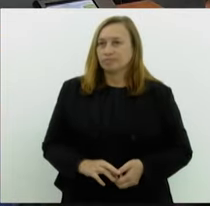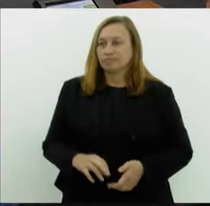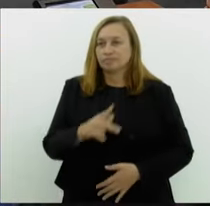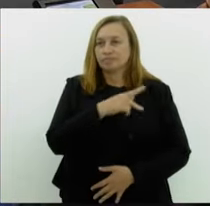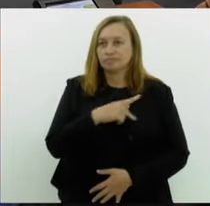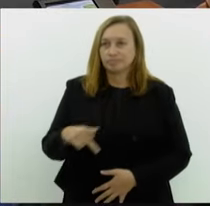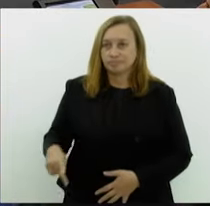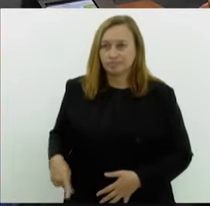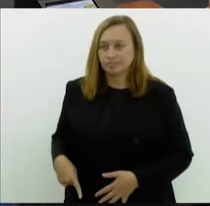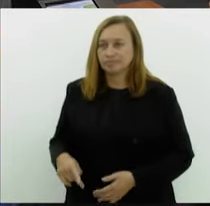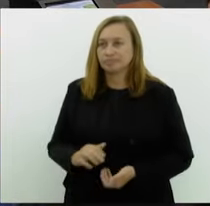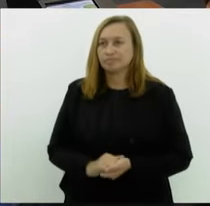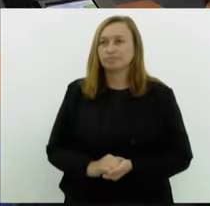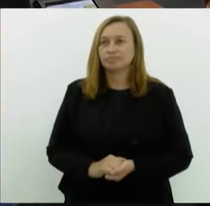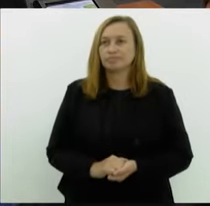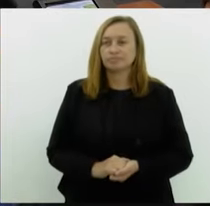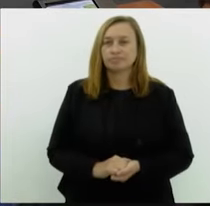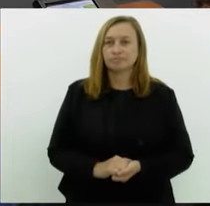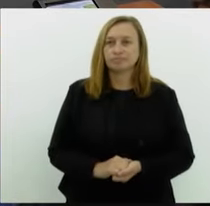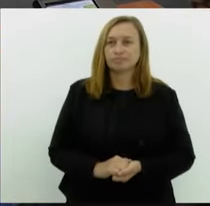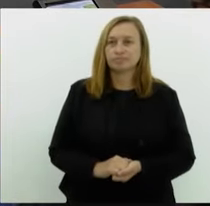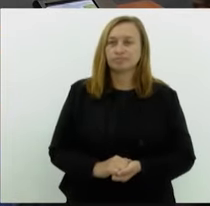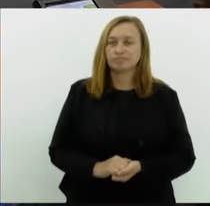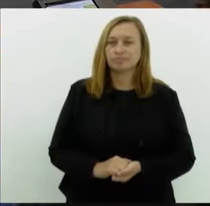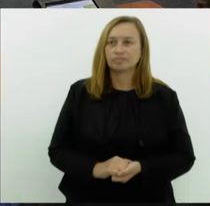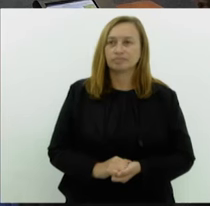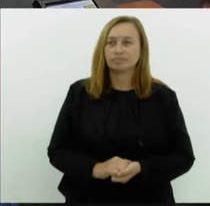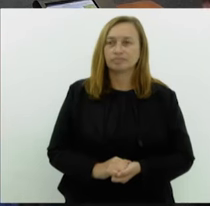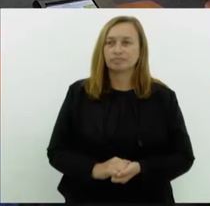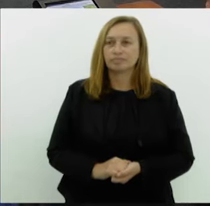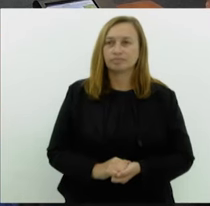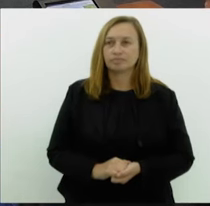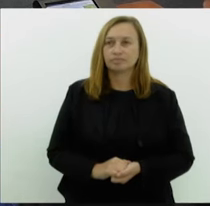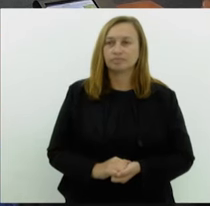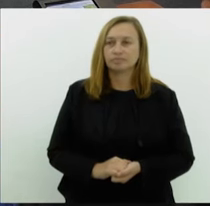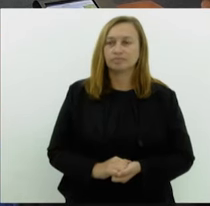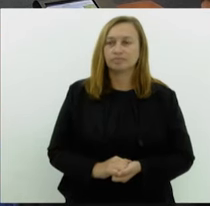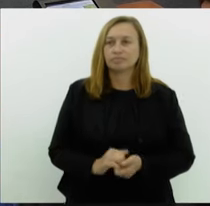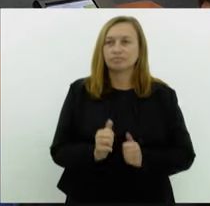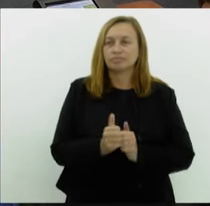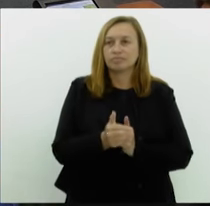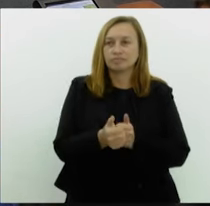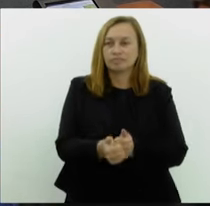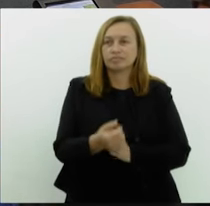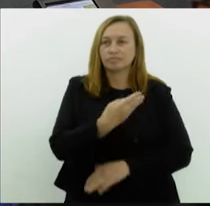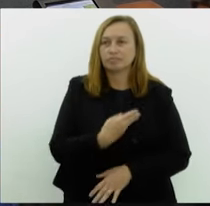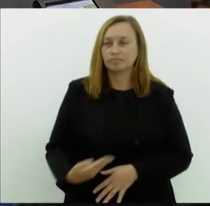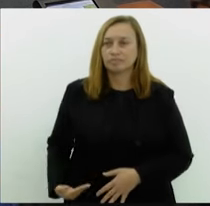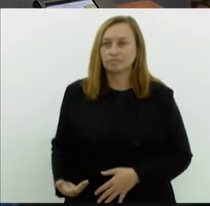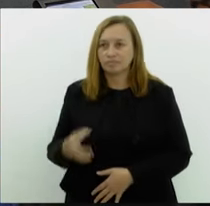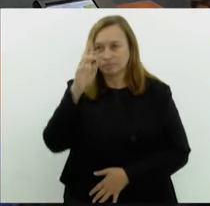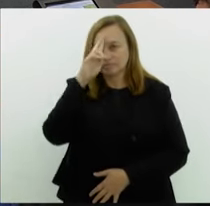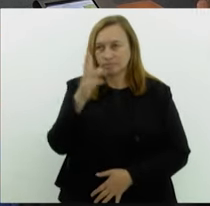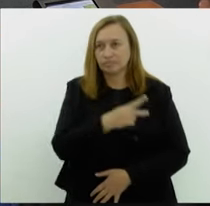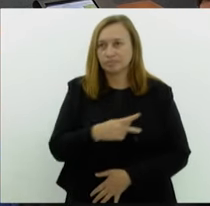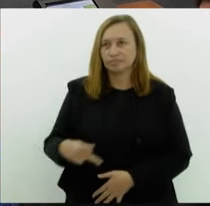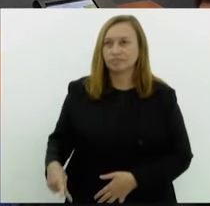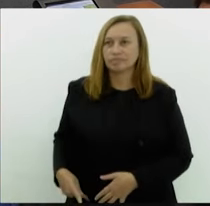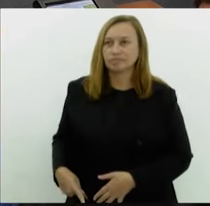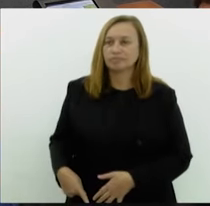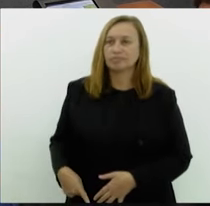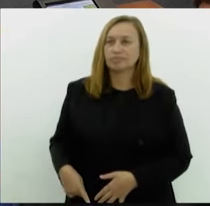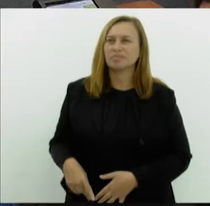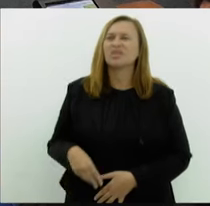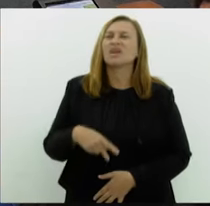Presidente, deputado doutor Belota, vota não. Para encaminhar pelo governo, senhor presidente. Repete, por favor, alguém falou online aí, agora eu